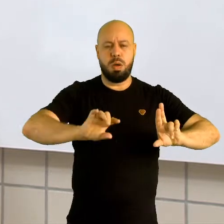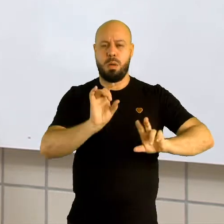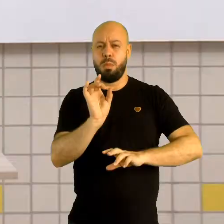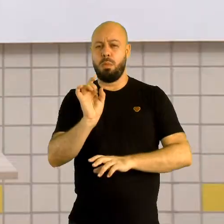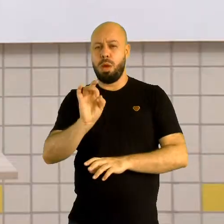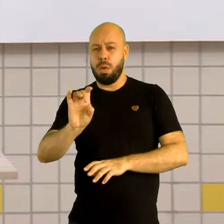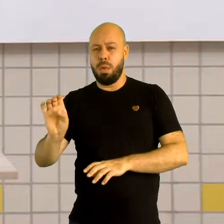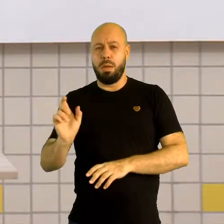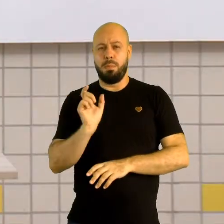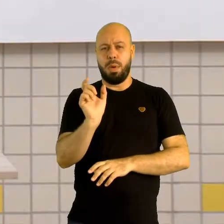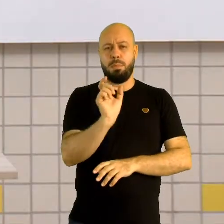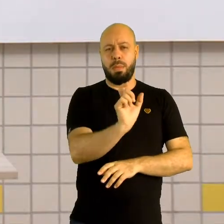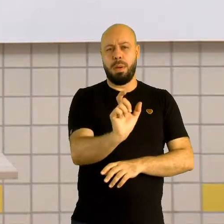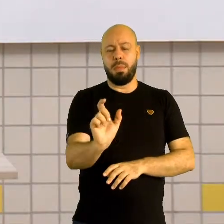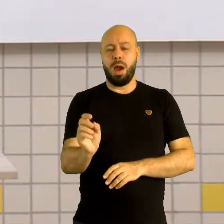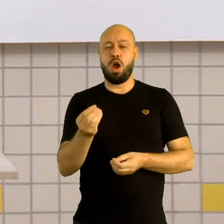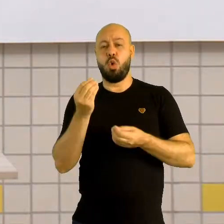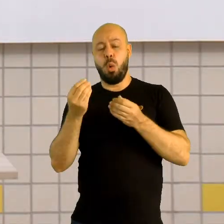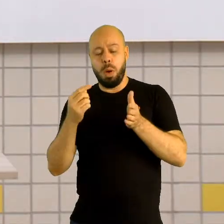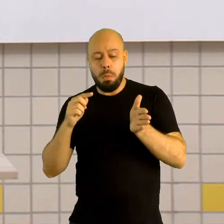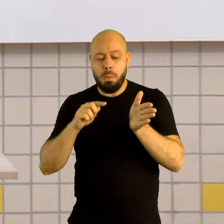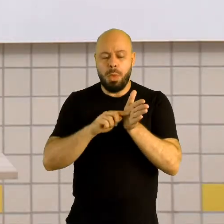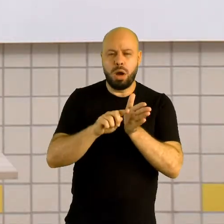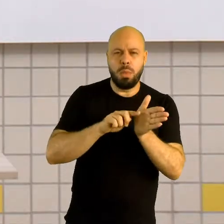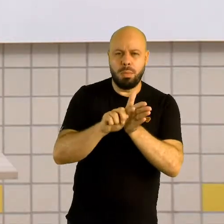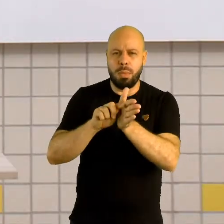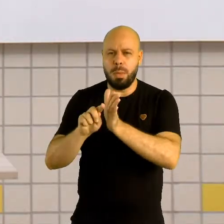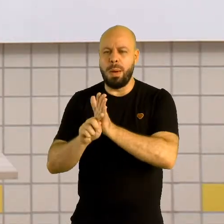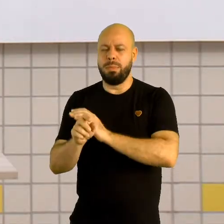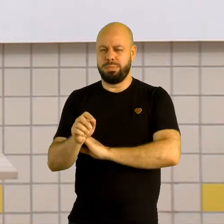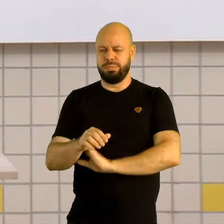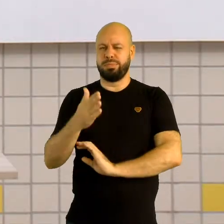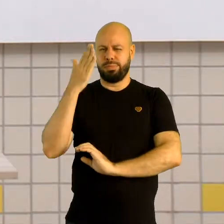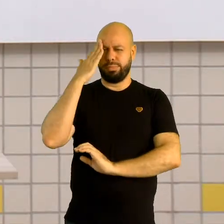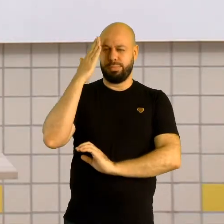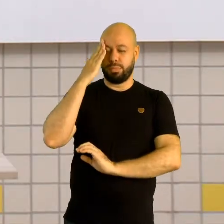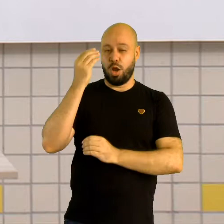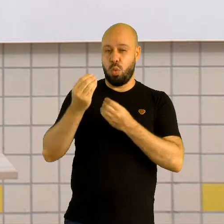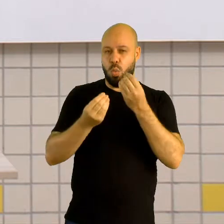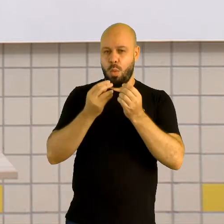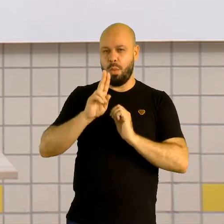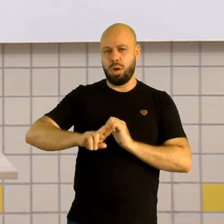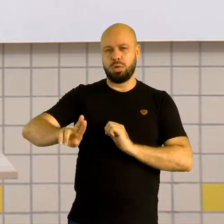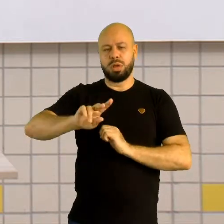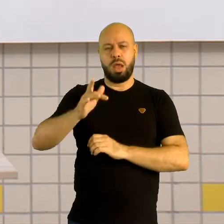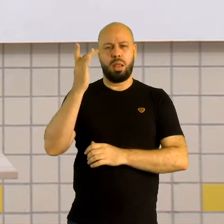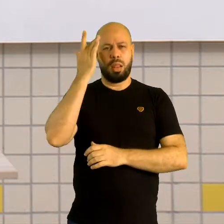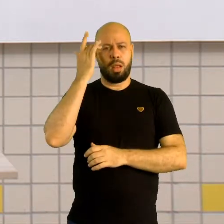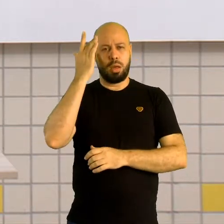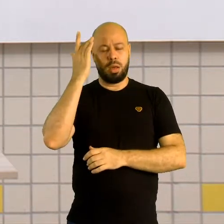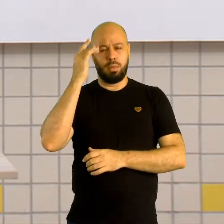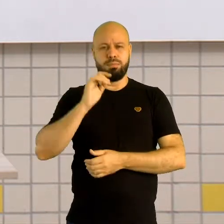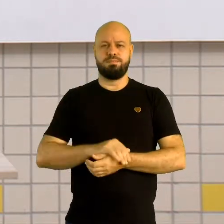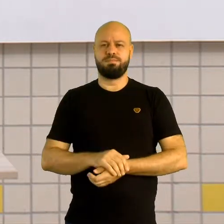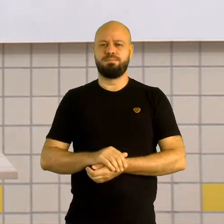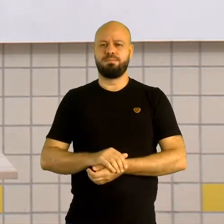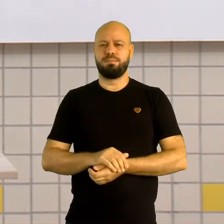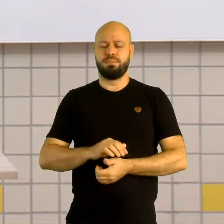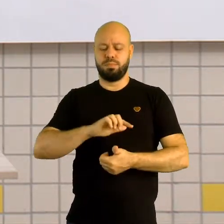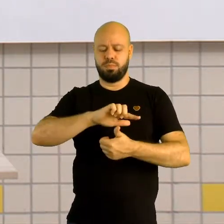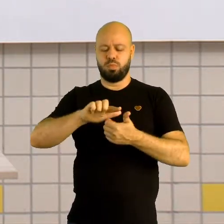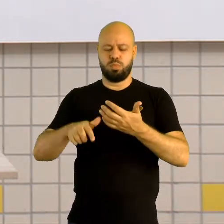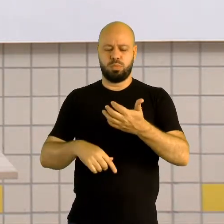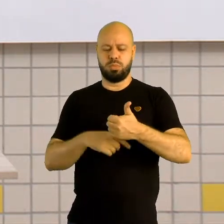e vocês então vão aí saber como usá-las no dia a dia. São elas.